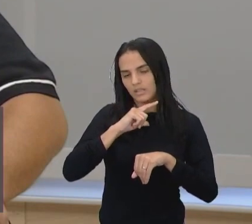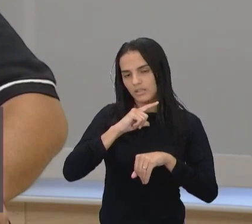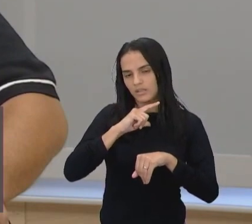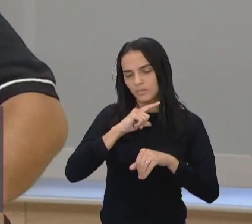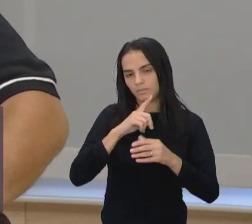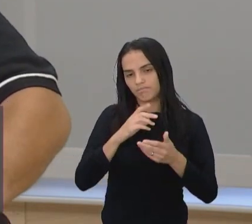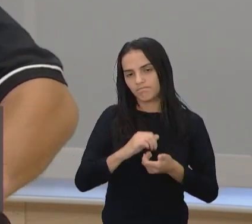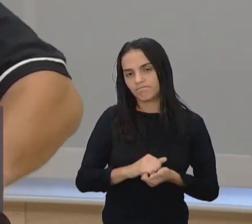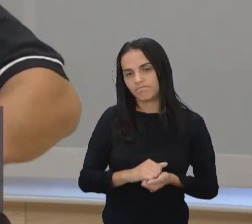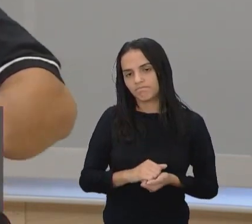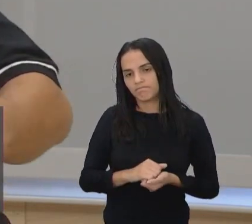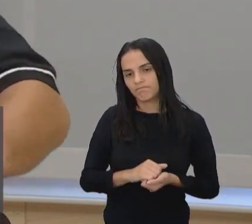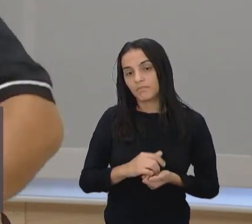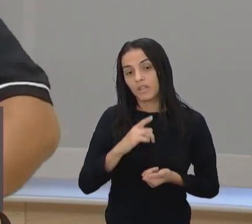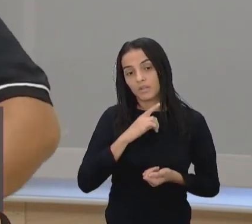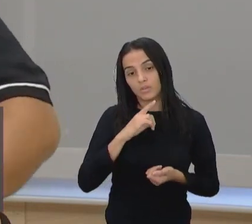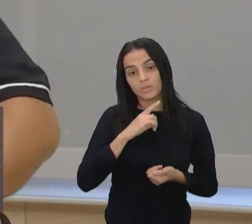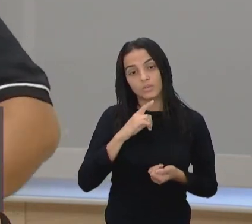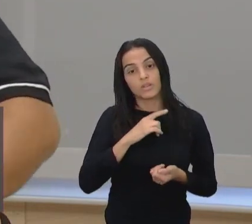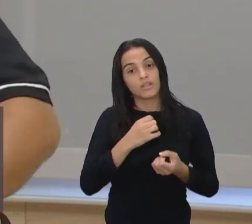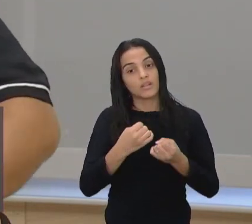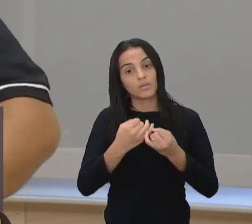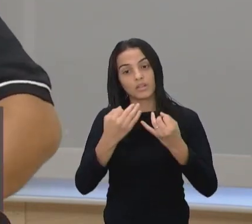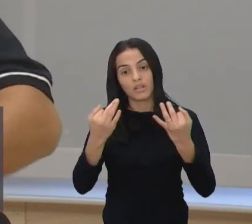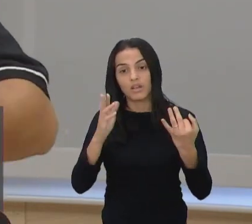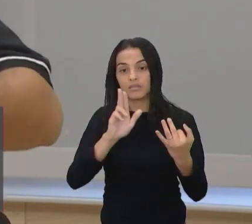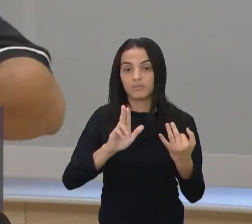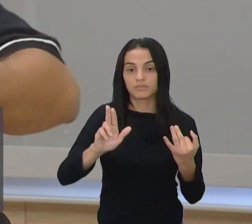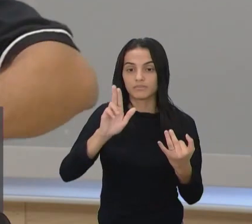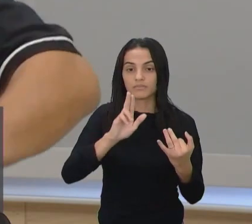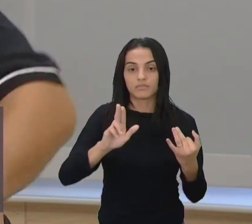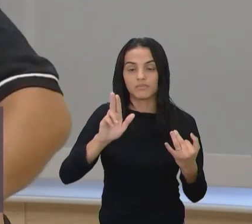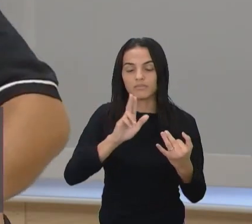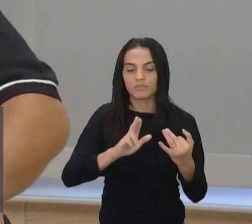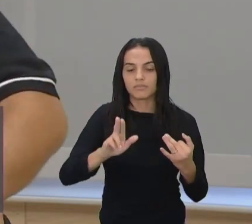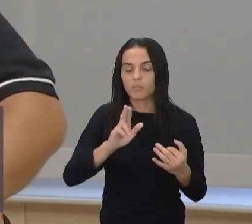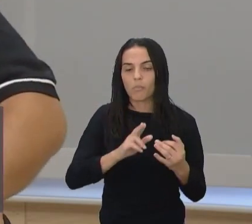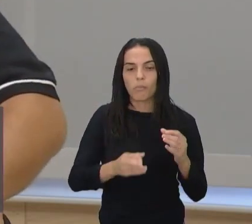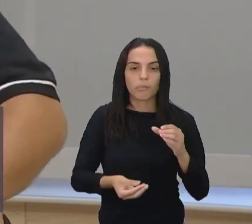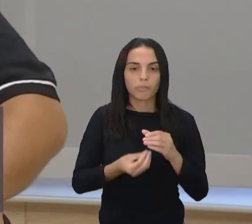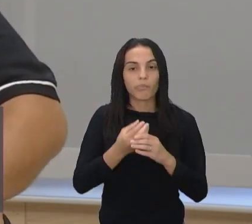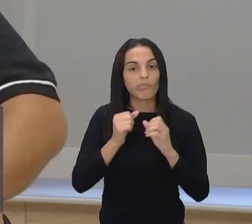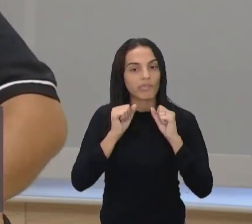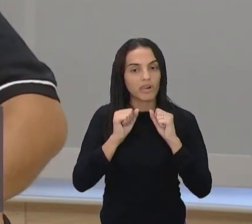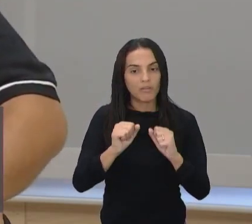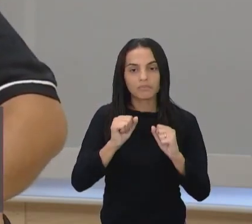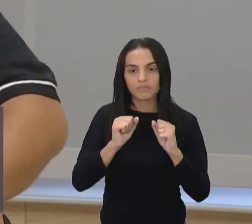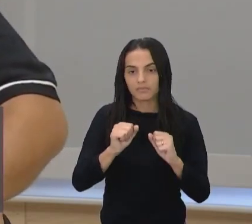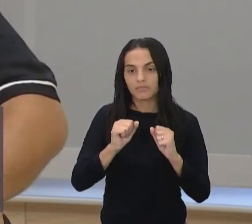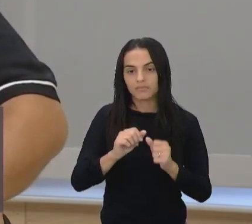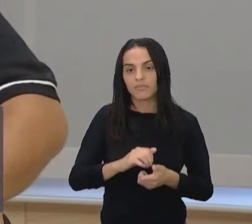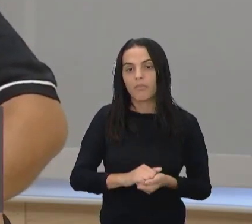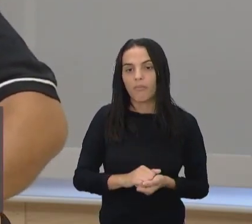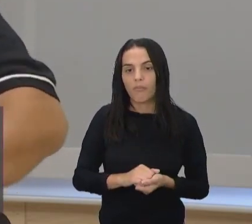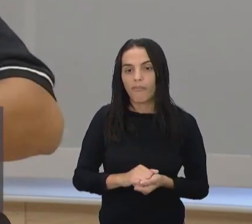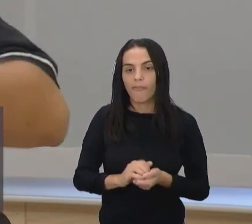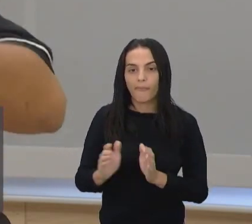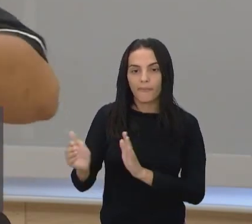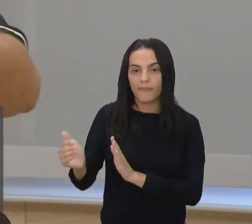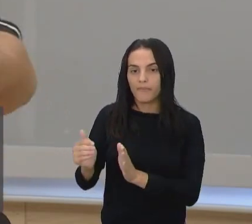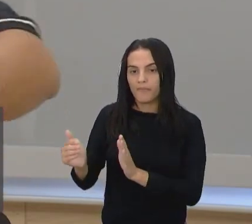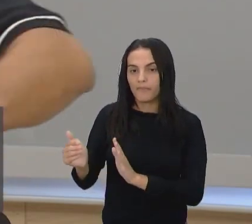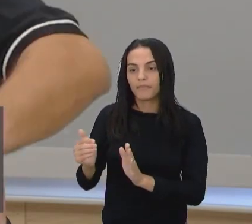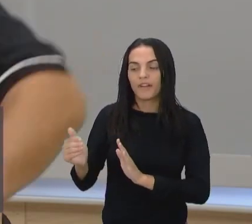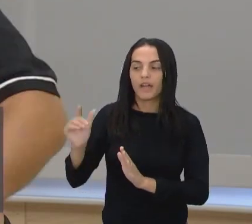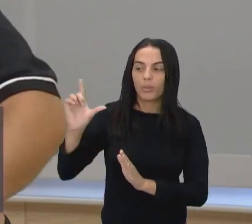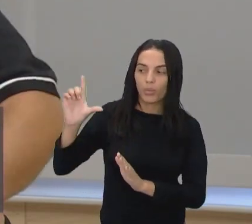sua, dependendo da quantidade de utilidade, de obtenção, ele pode ser, vamos falar assim, chegar a um momento que